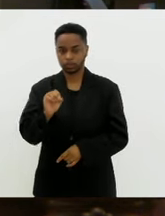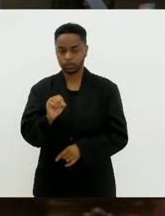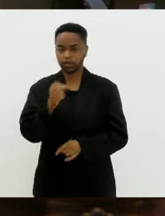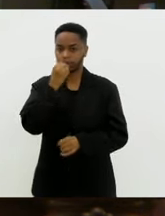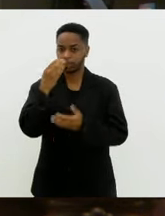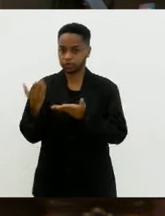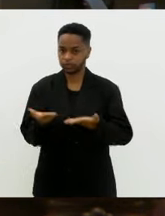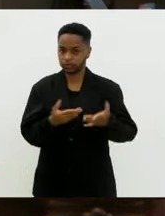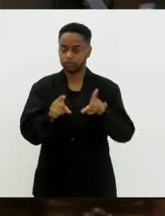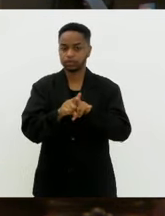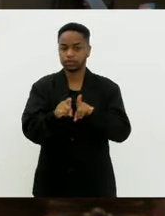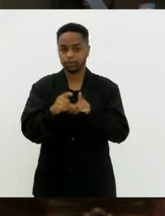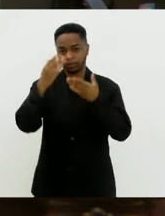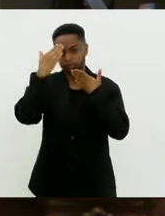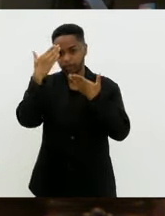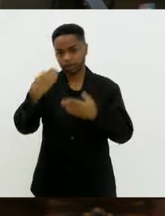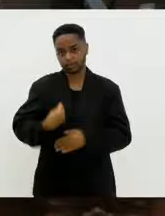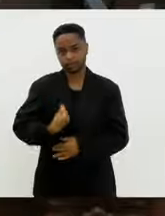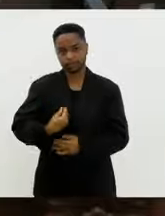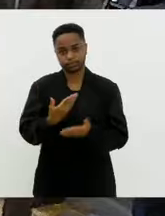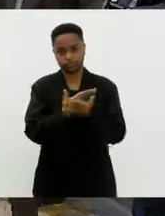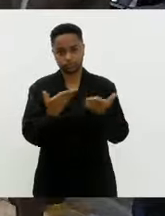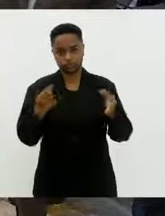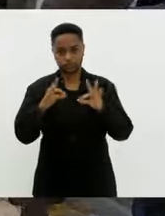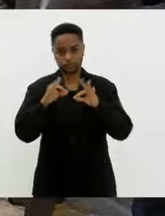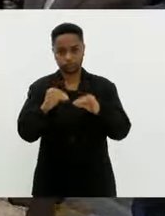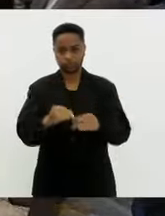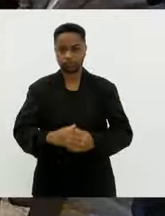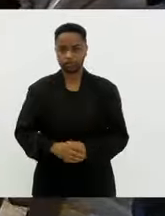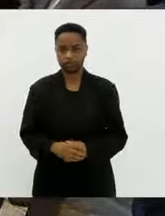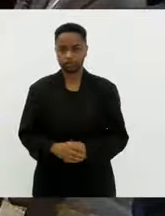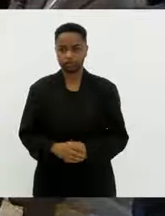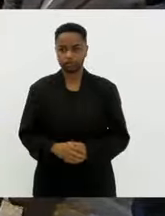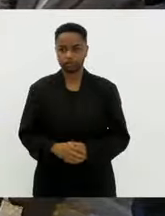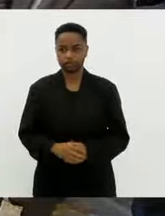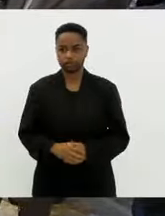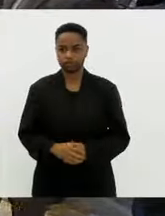aqui, muito obrigado à presença de todos.